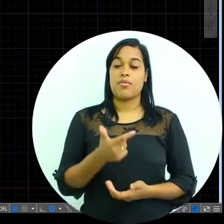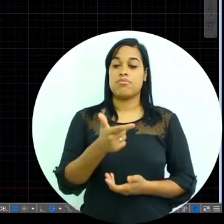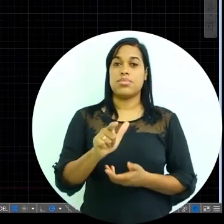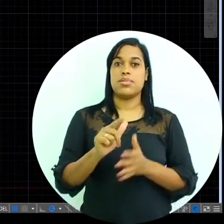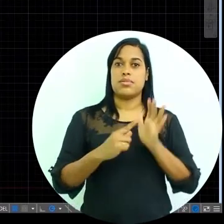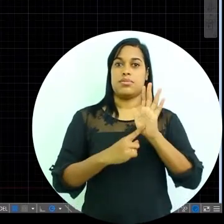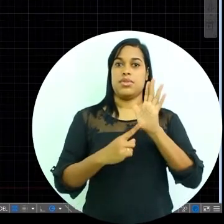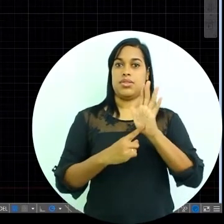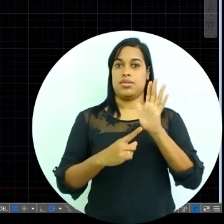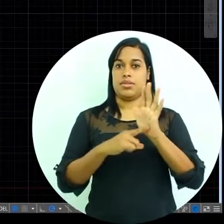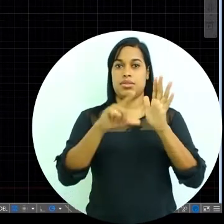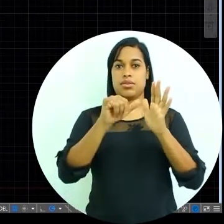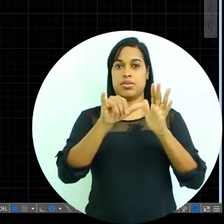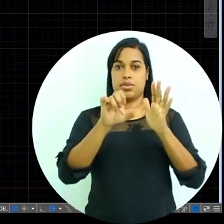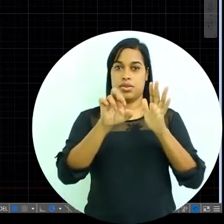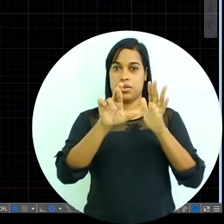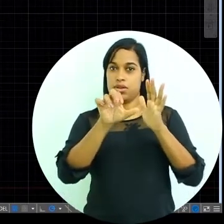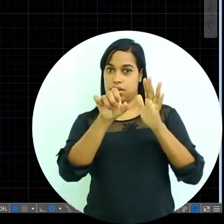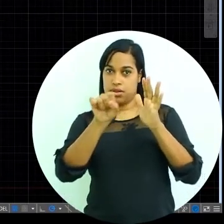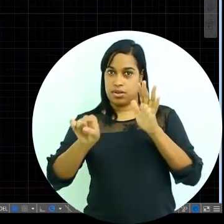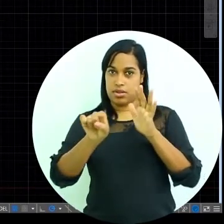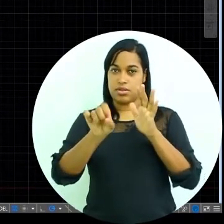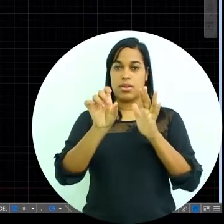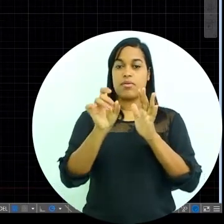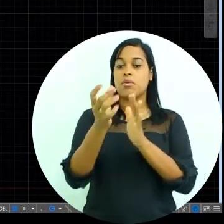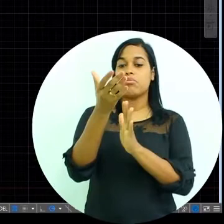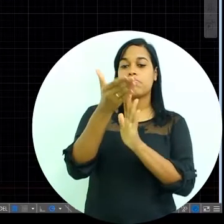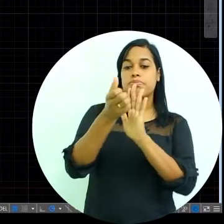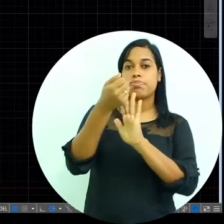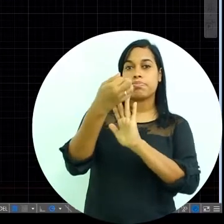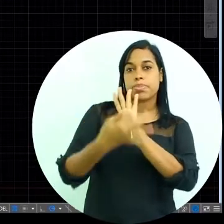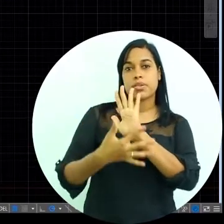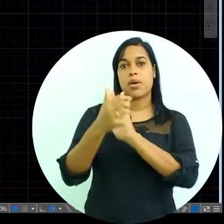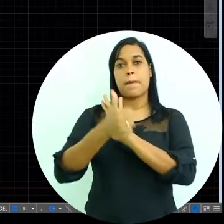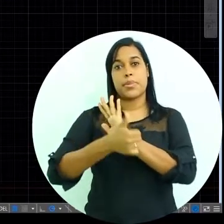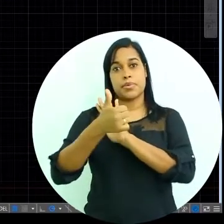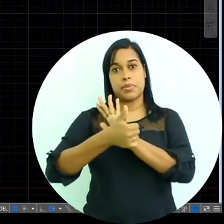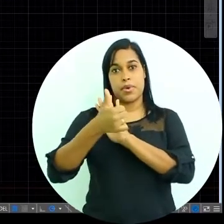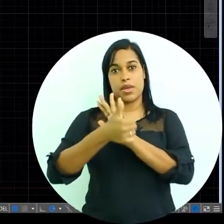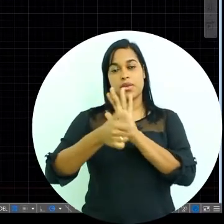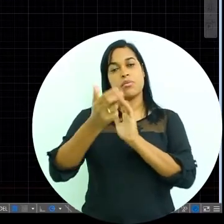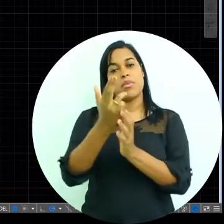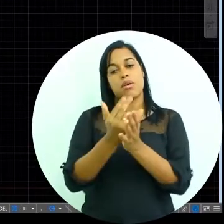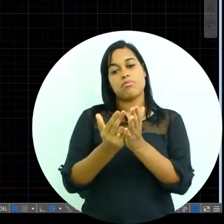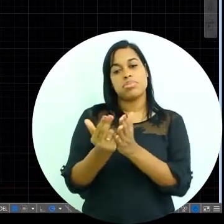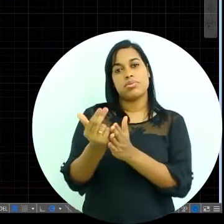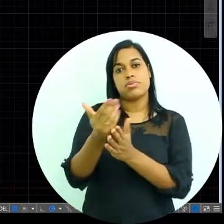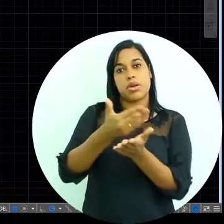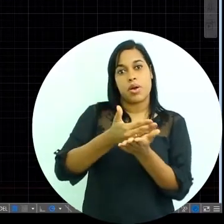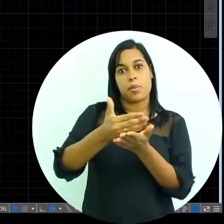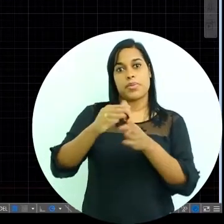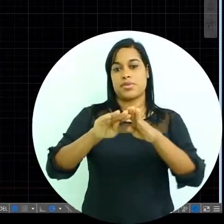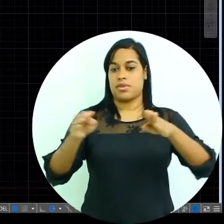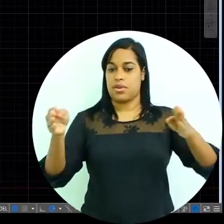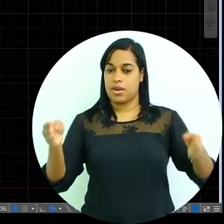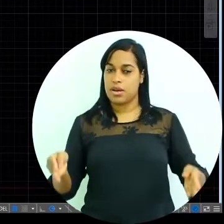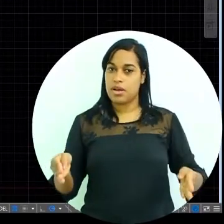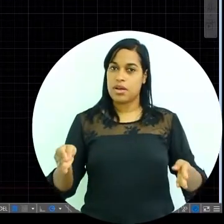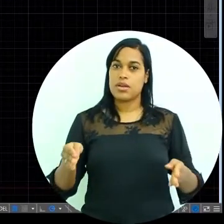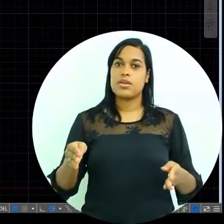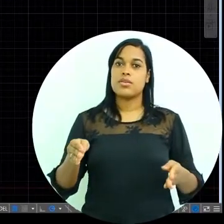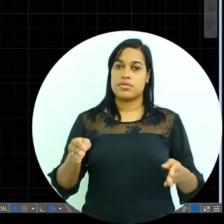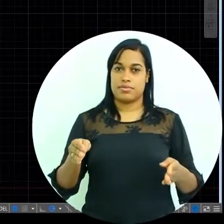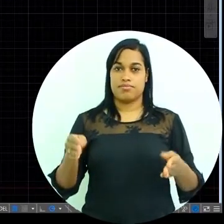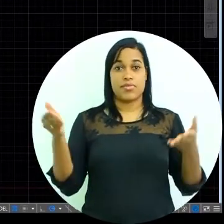Após a criação dos layers, nós vamos definir o primeiro layer para começar a desenhar, a alvenaria, e vamos utilizar o